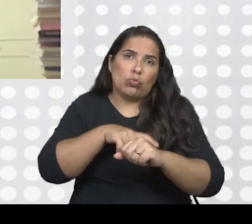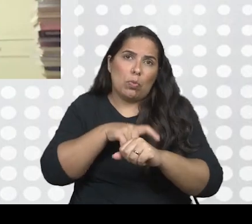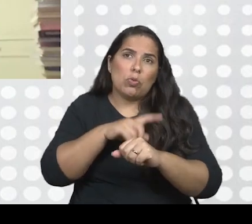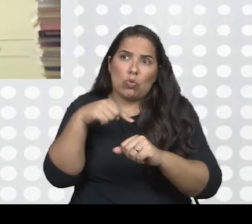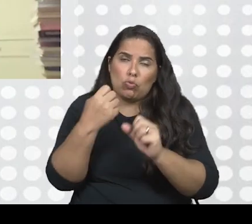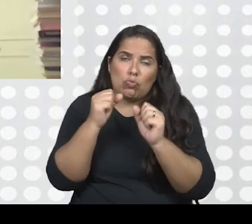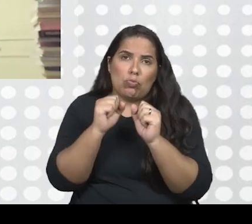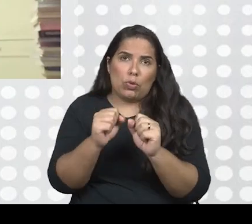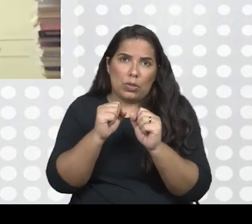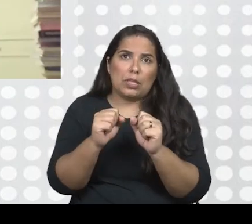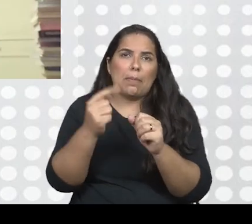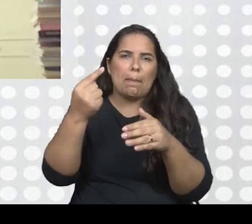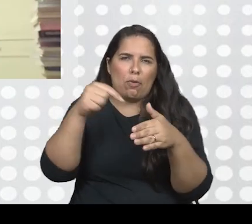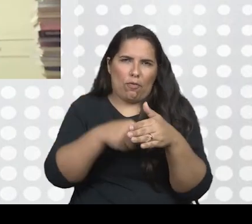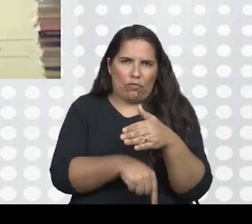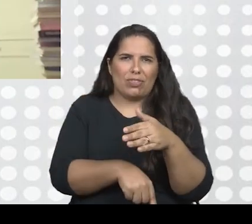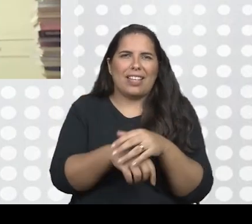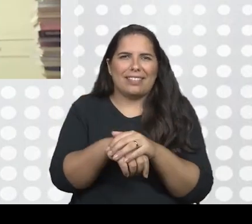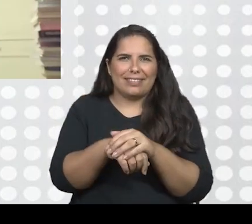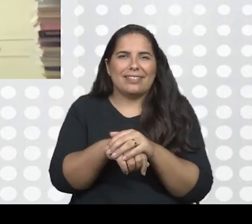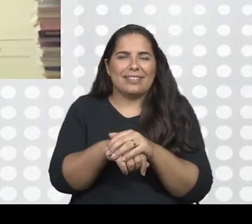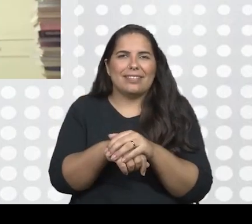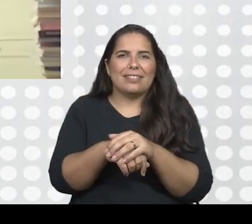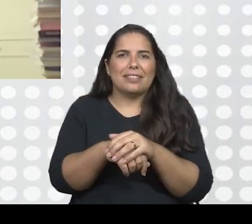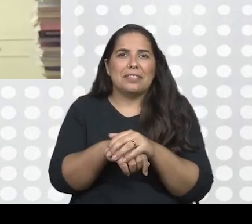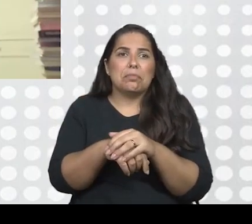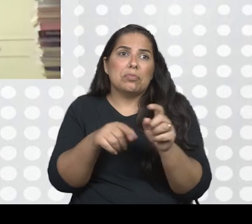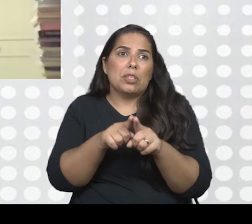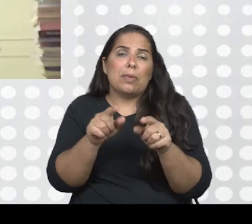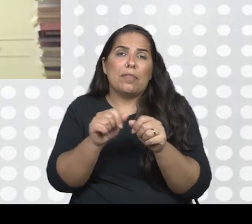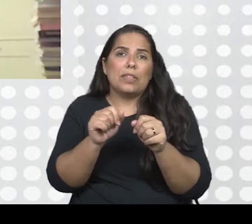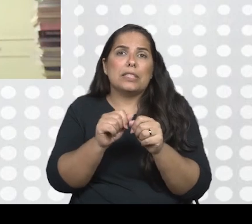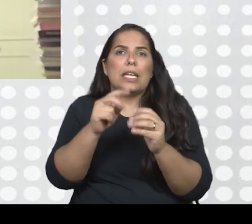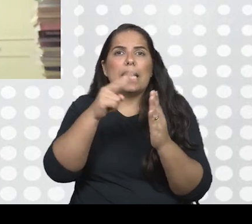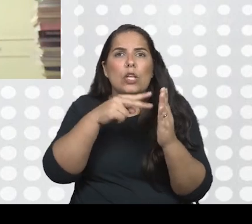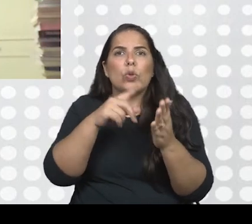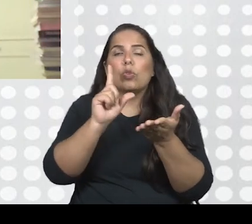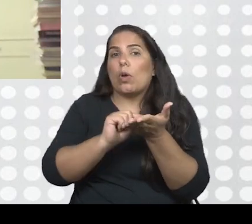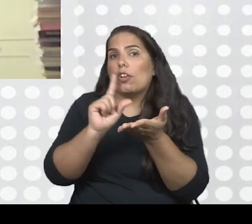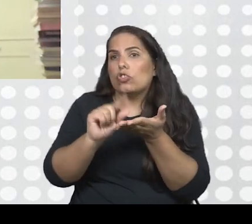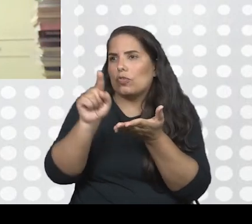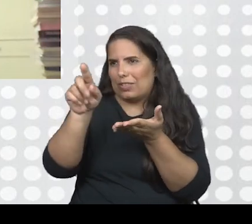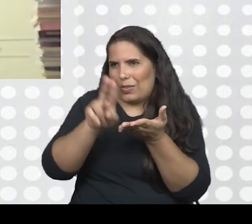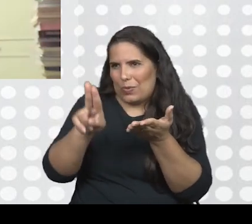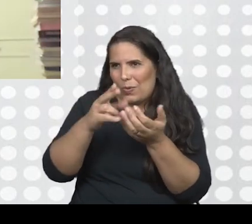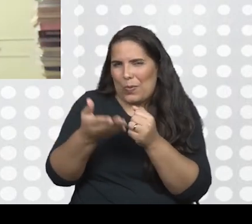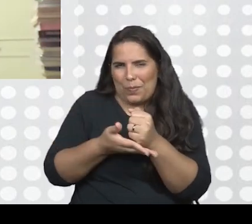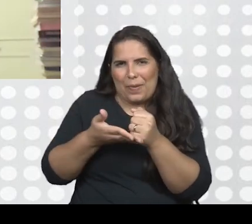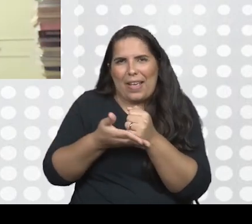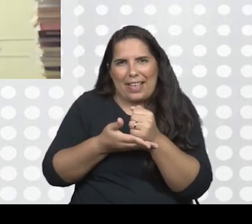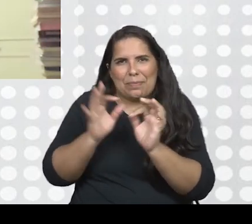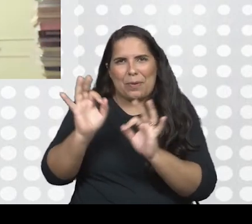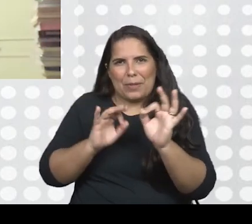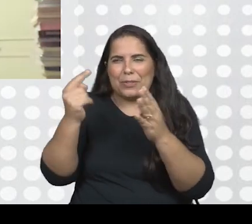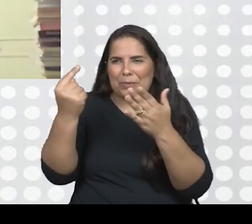nós podemos aprofundar e até mesmo fazendo a leitura dos artigos que você usou como base para a